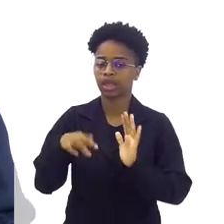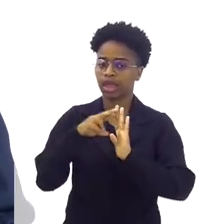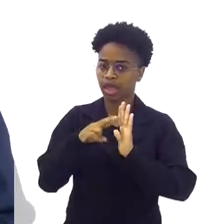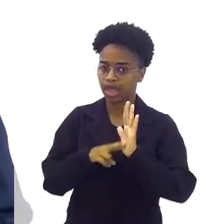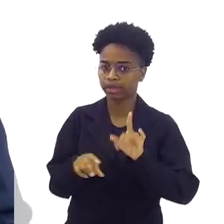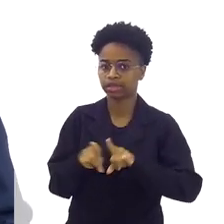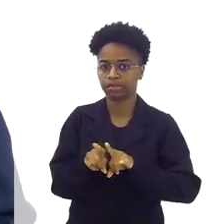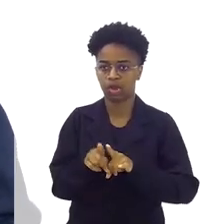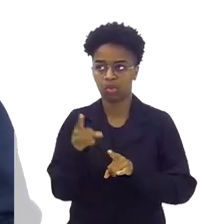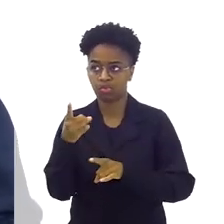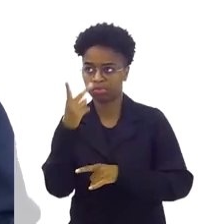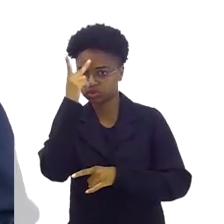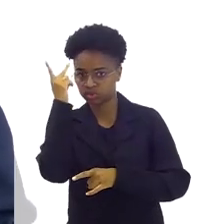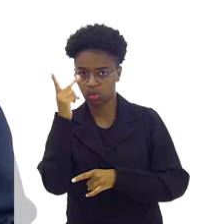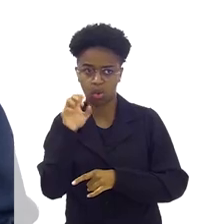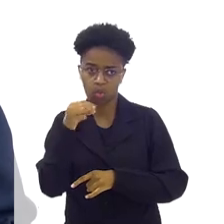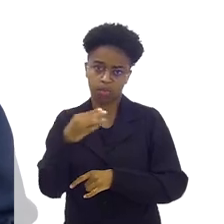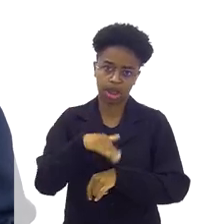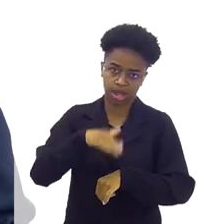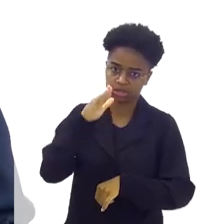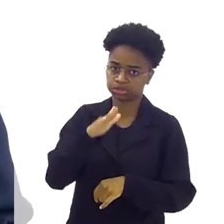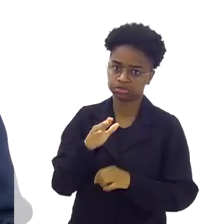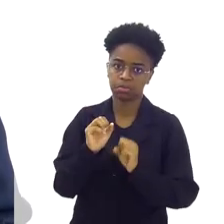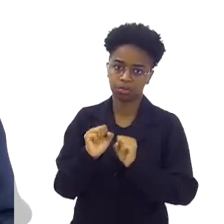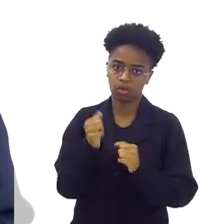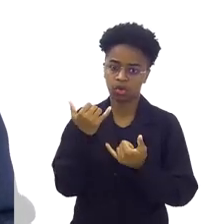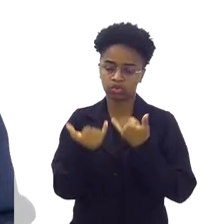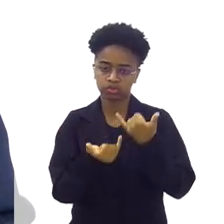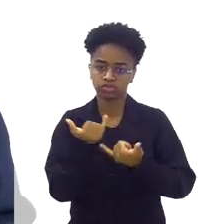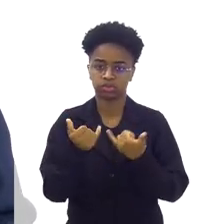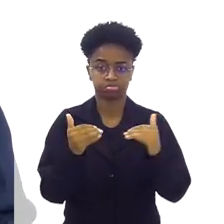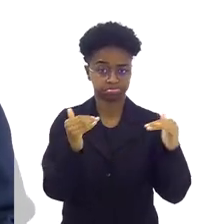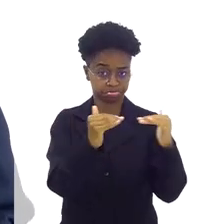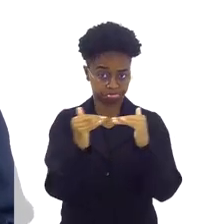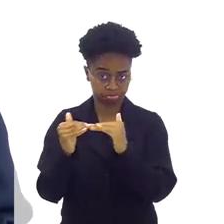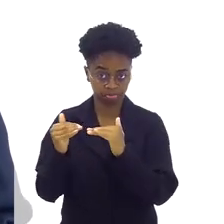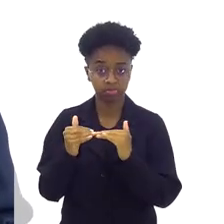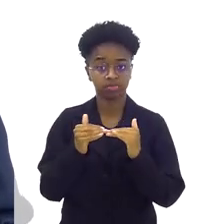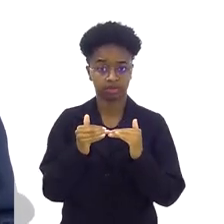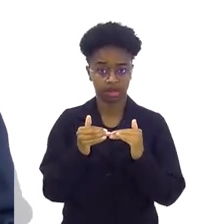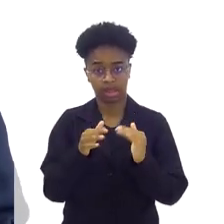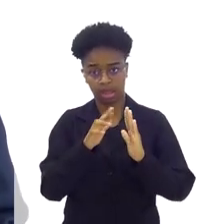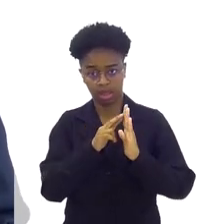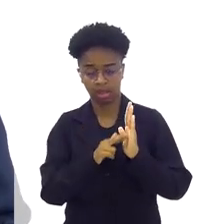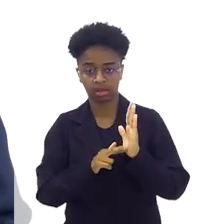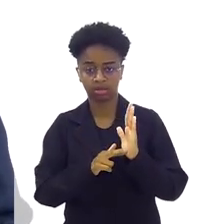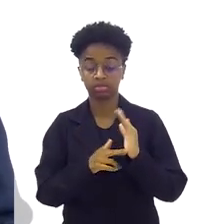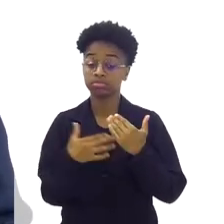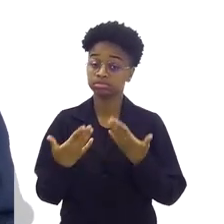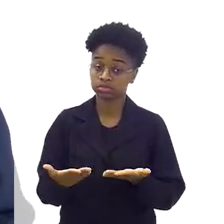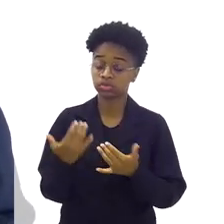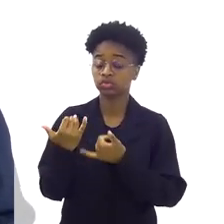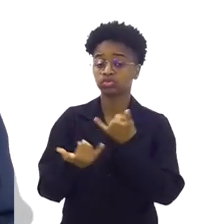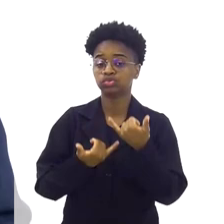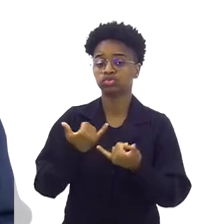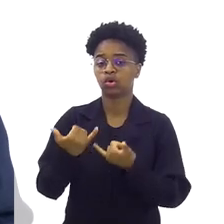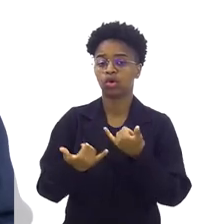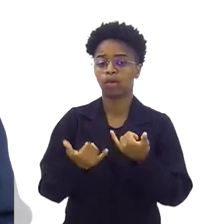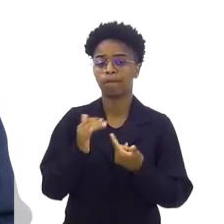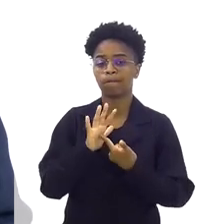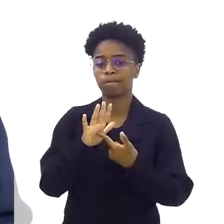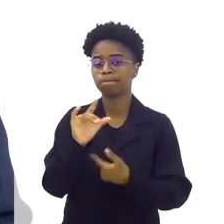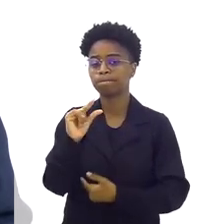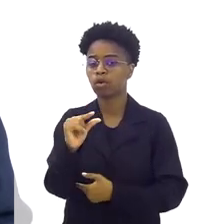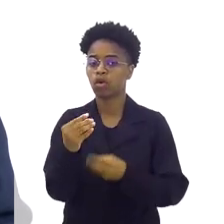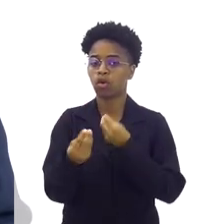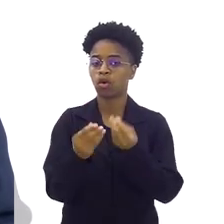existem um conjunto de regras que uma ou duas ou mais pessoas, elas concordam que estão de acordo. E o jogo, ele